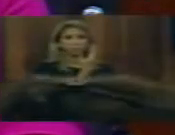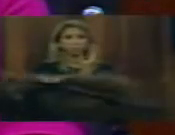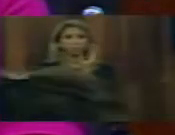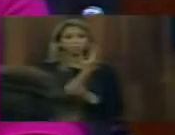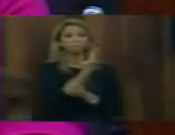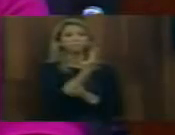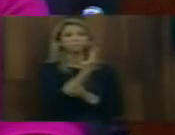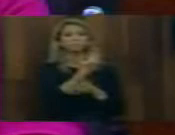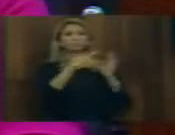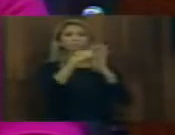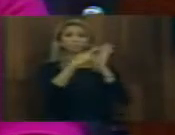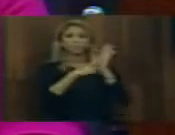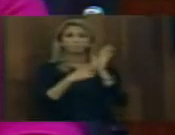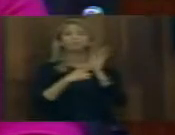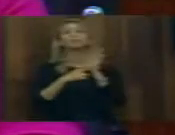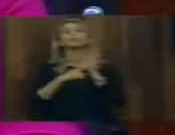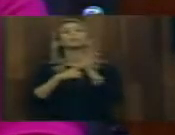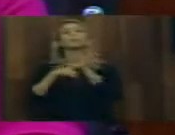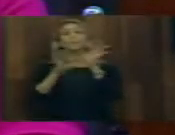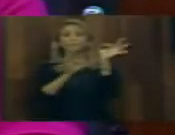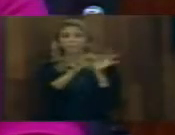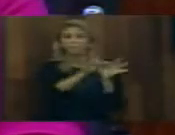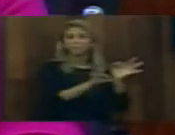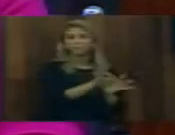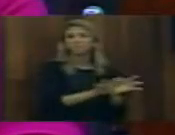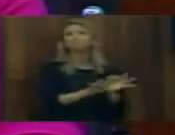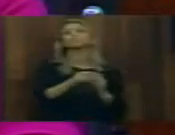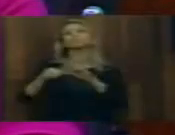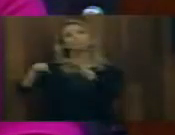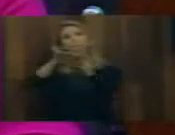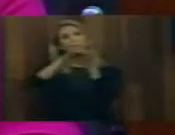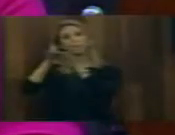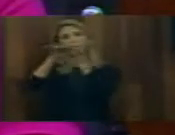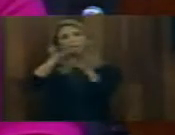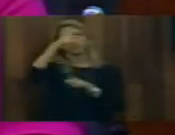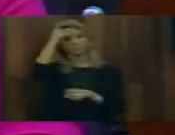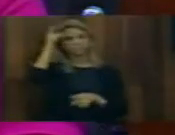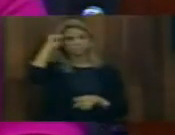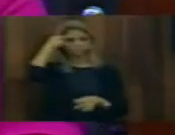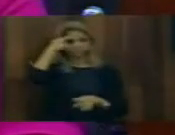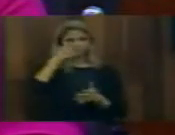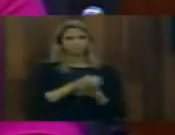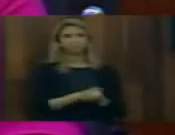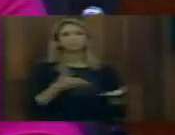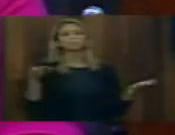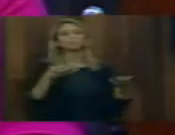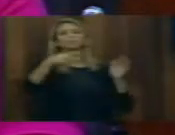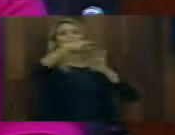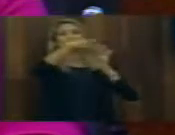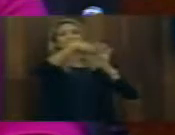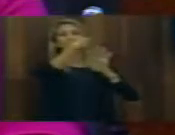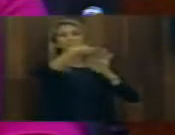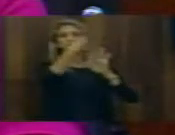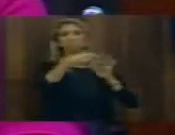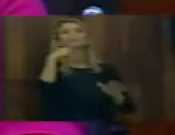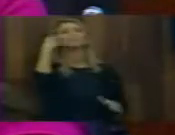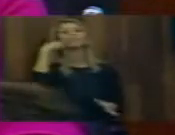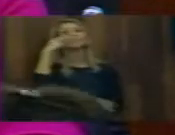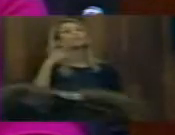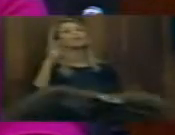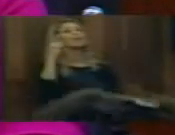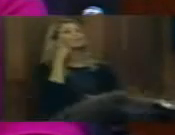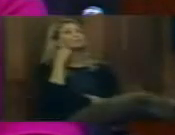Igualdade Racial e da Outras Providências. Projeto de Resolução 0006-2017, Rafael Peçanha de